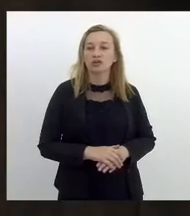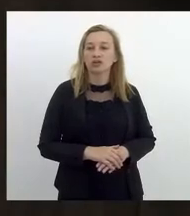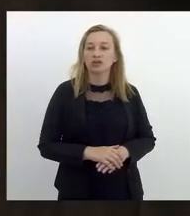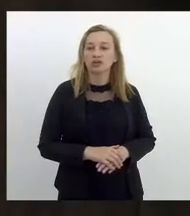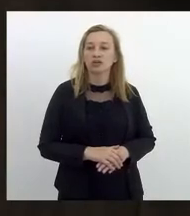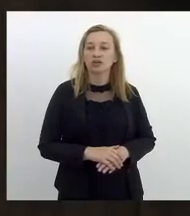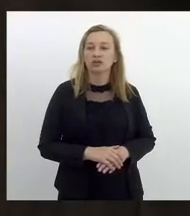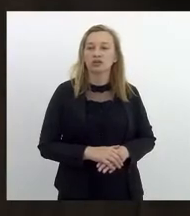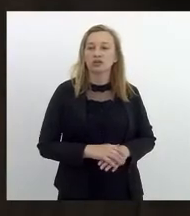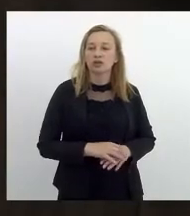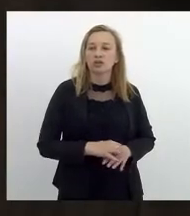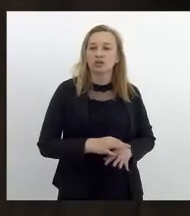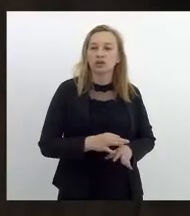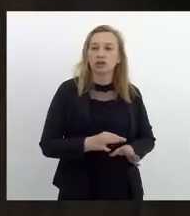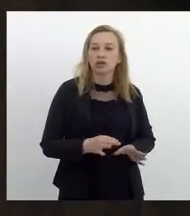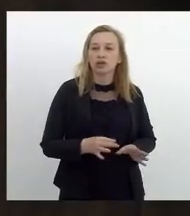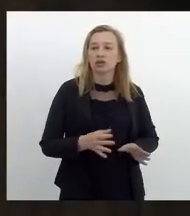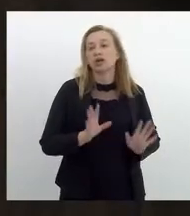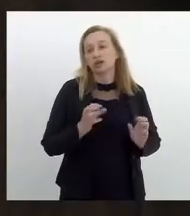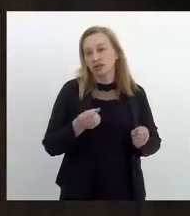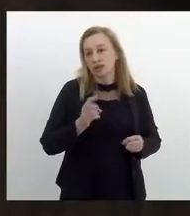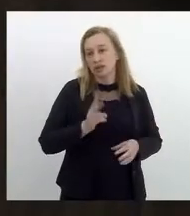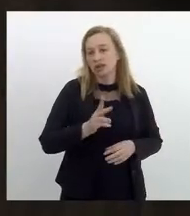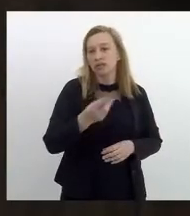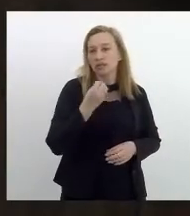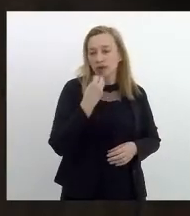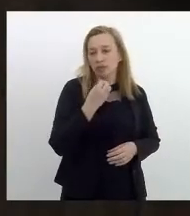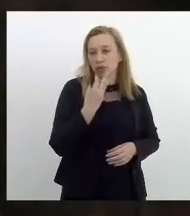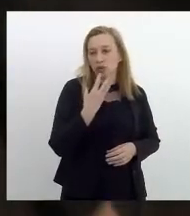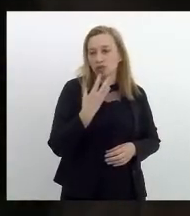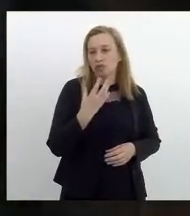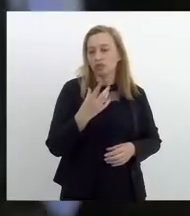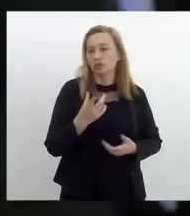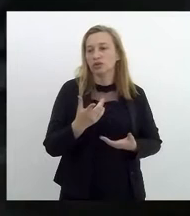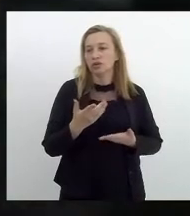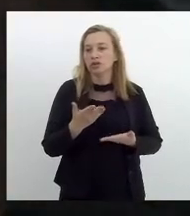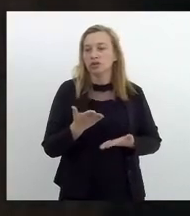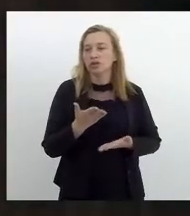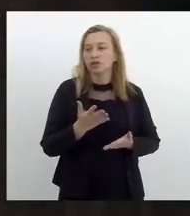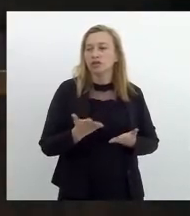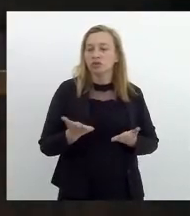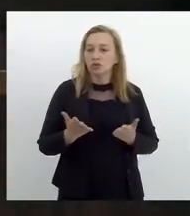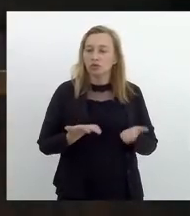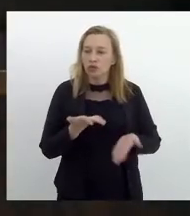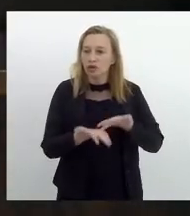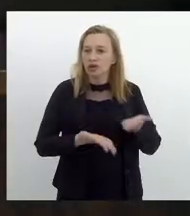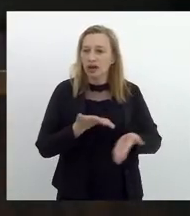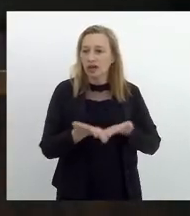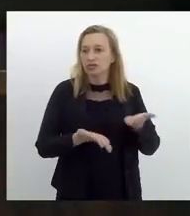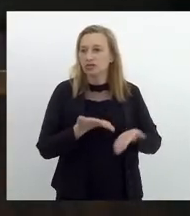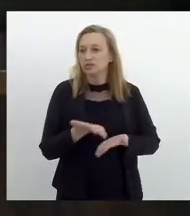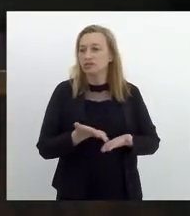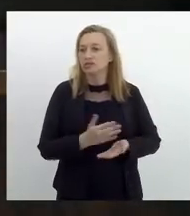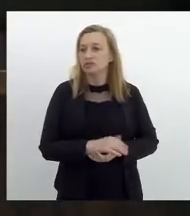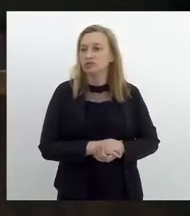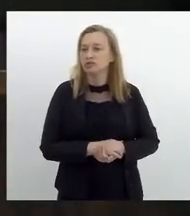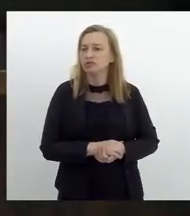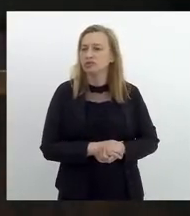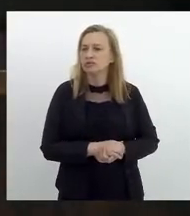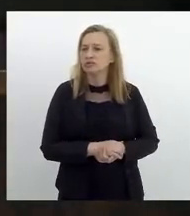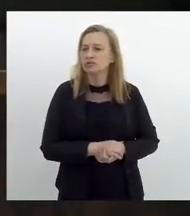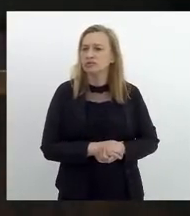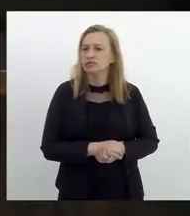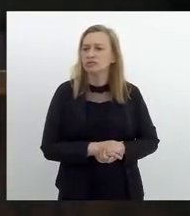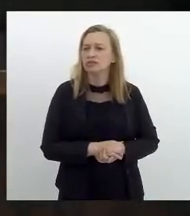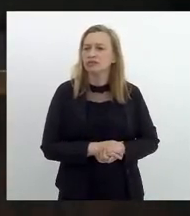O pomponzinho, o sabonete, às vezes deve ser preservado. Para emitir parecer pela Comissão